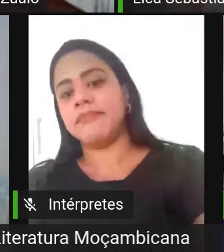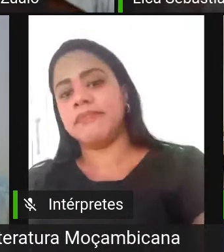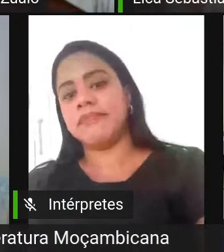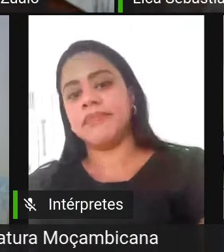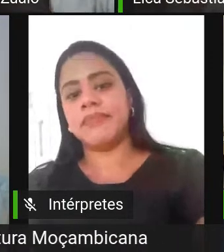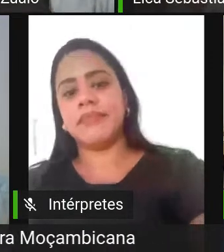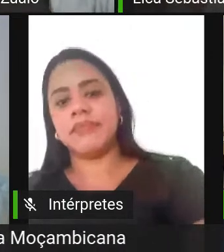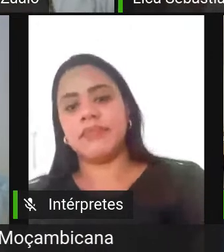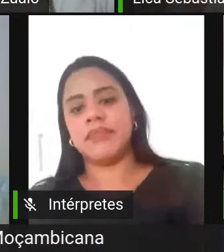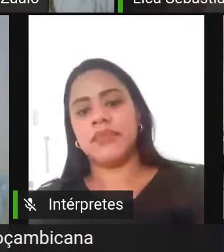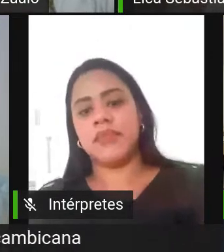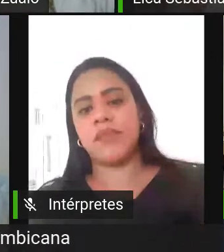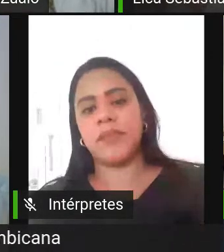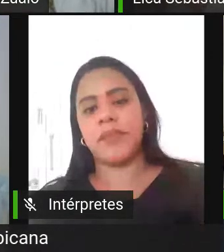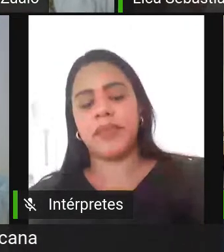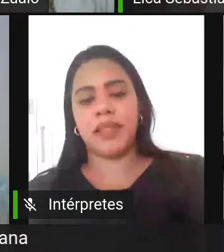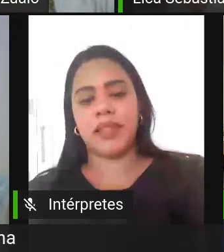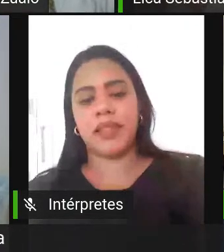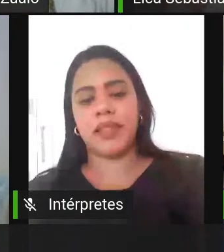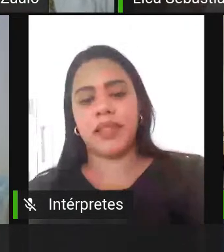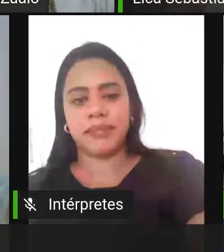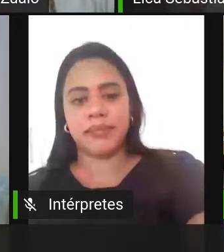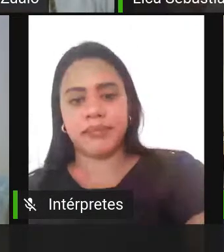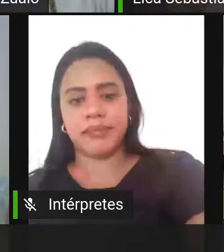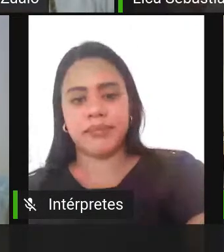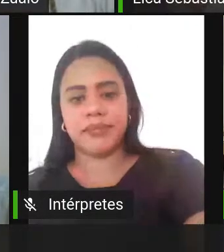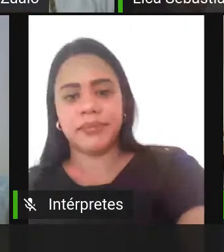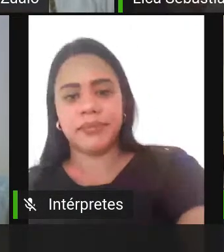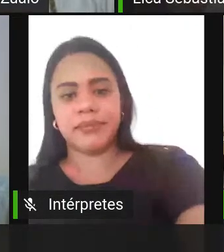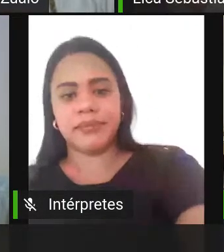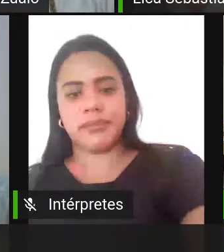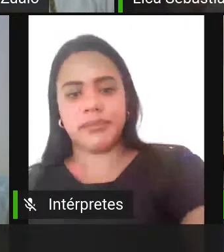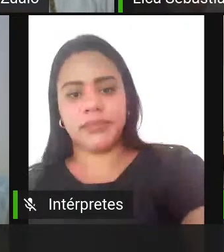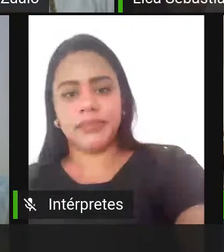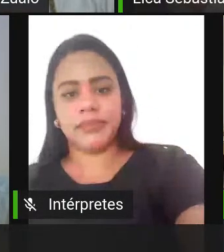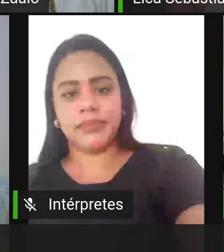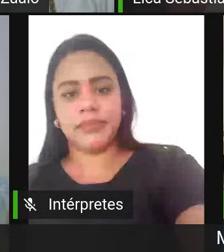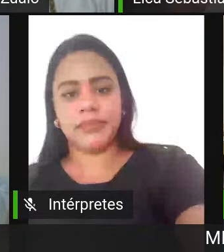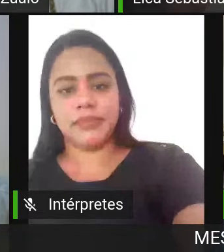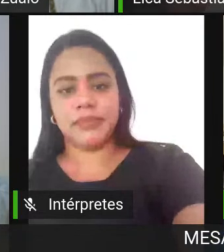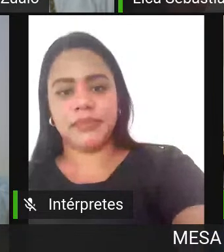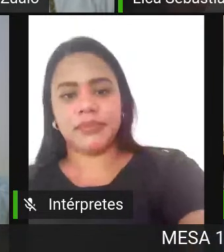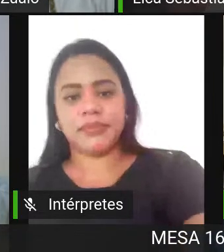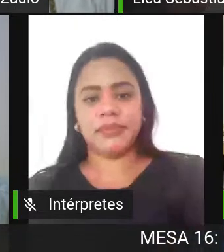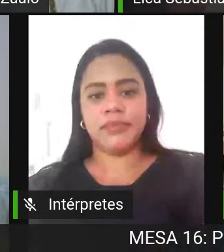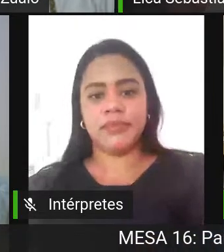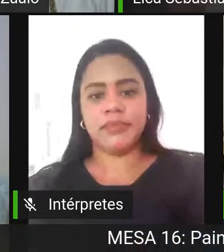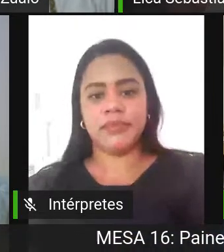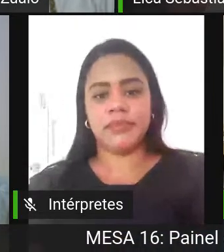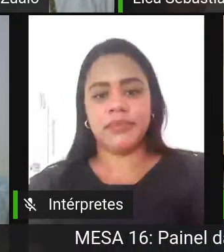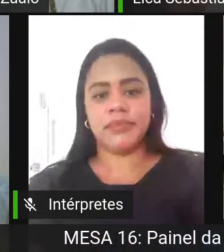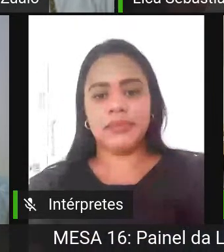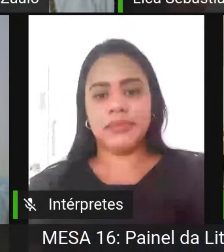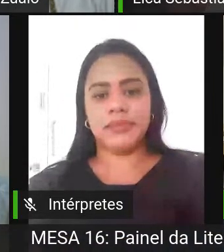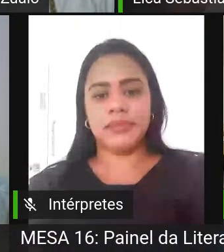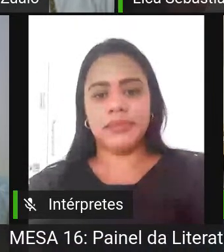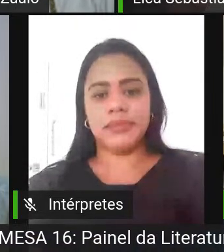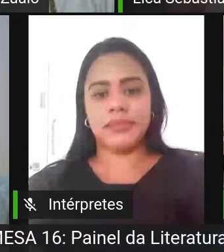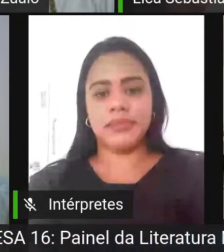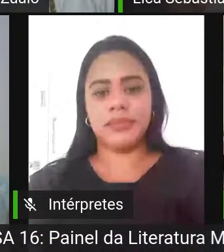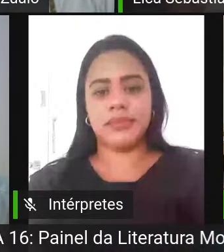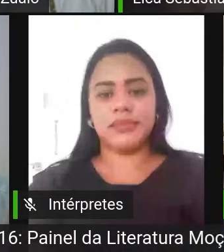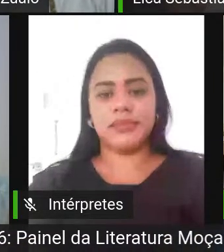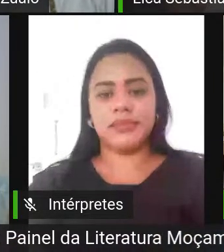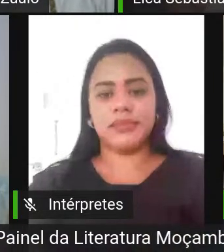Moçambique. Temos também conosco, por fim, Lucílio Majad, escritor, professor universitário e que é prémio